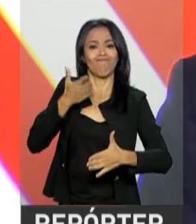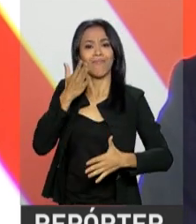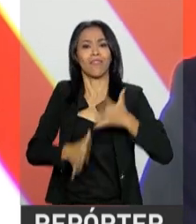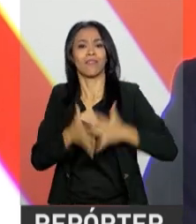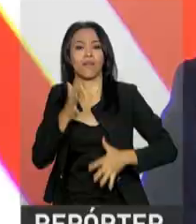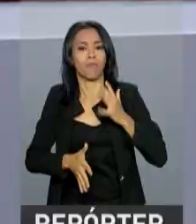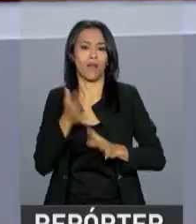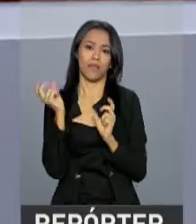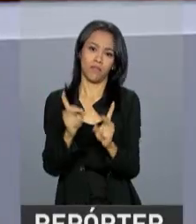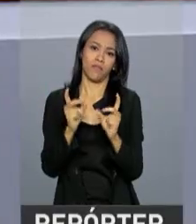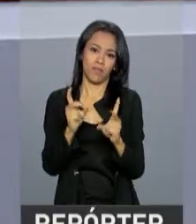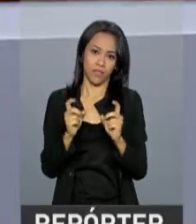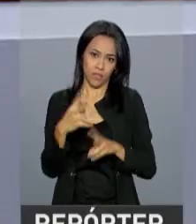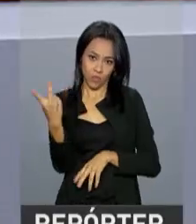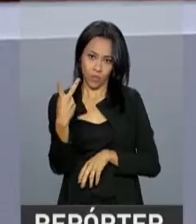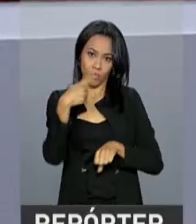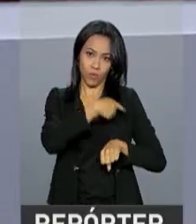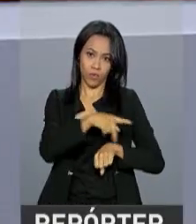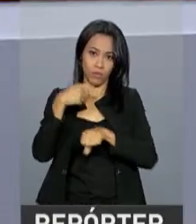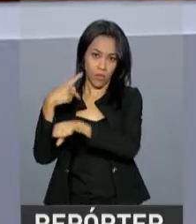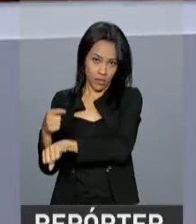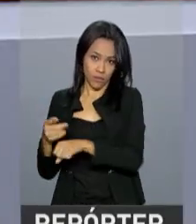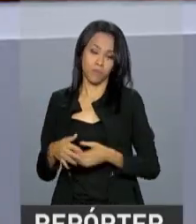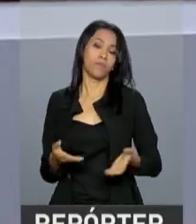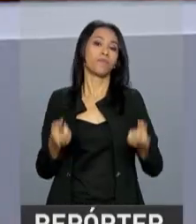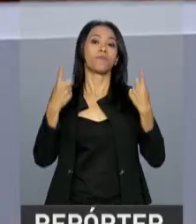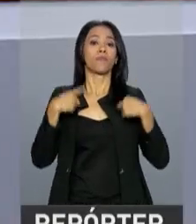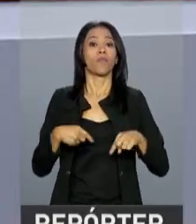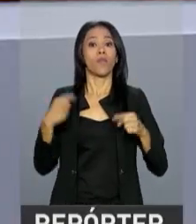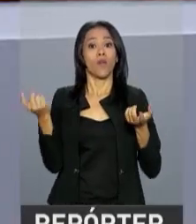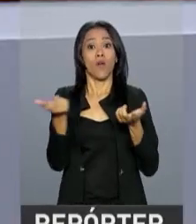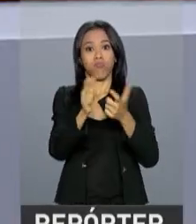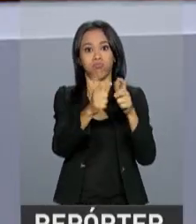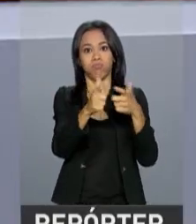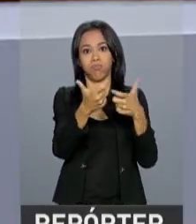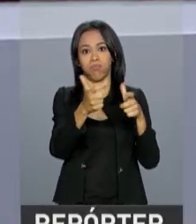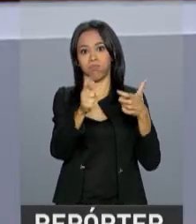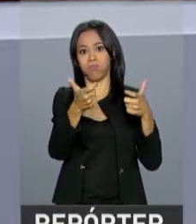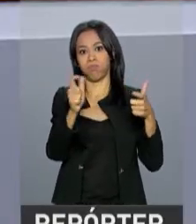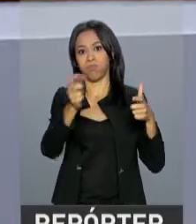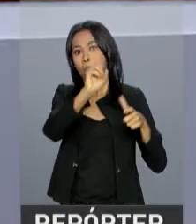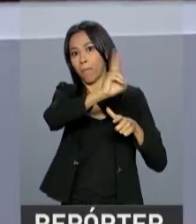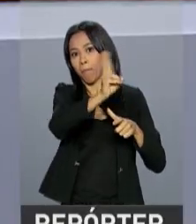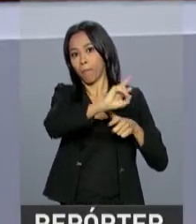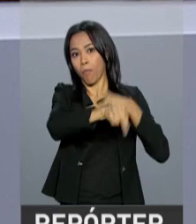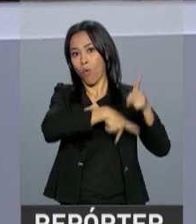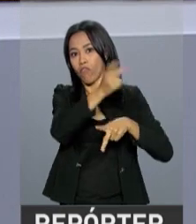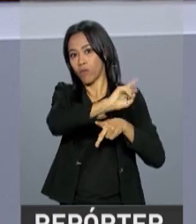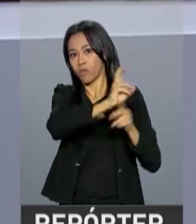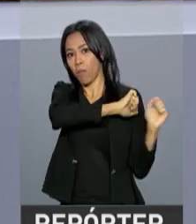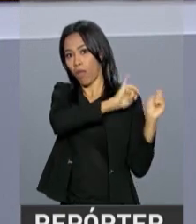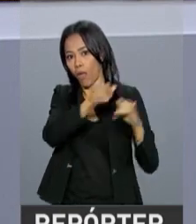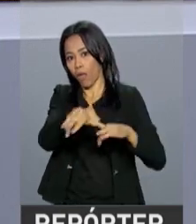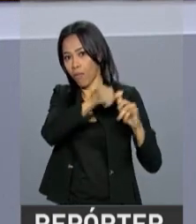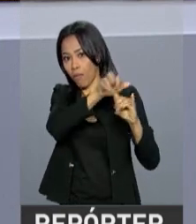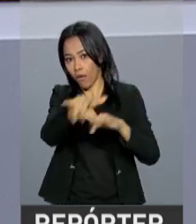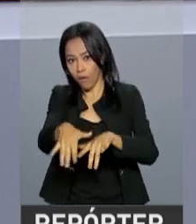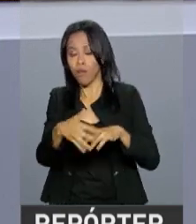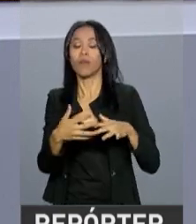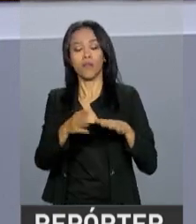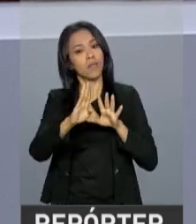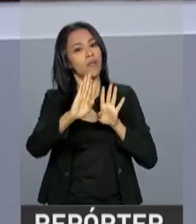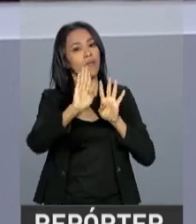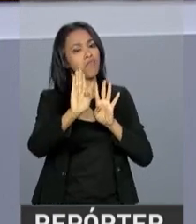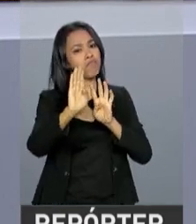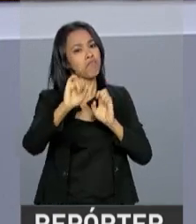países o aumento do número de imigrantes venezuelanos e um esforço do governo brasileiro em receber bem essas